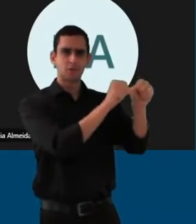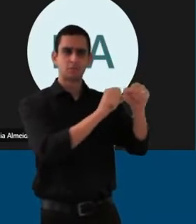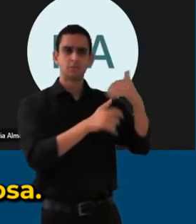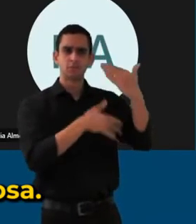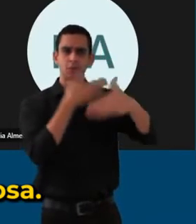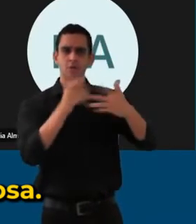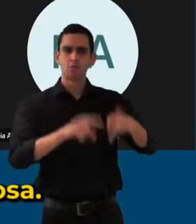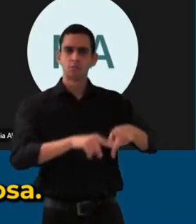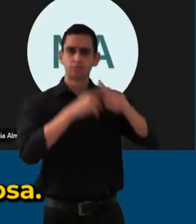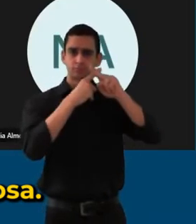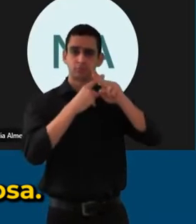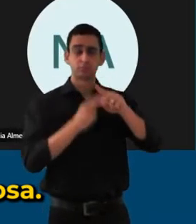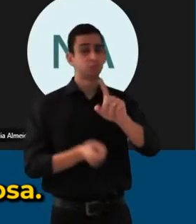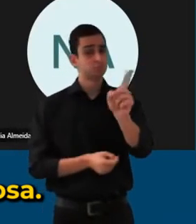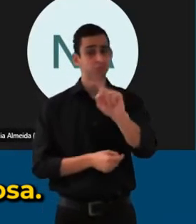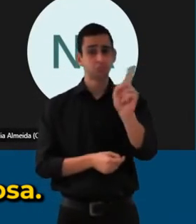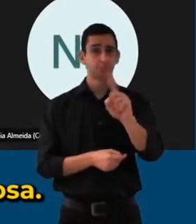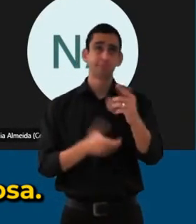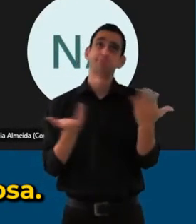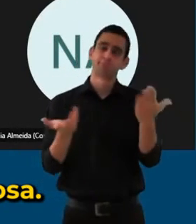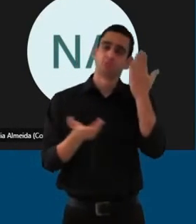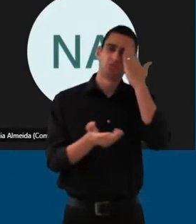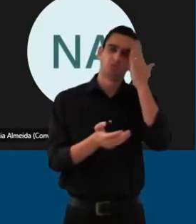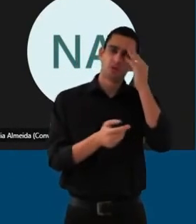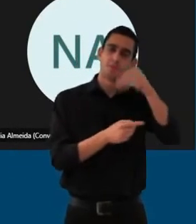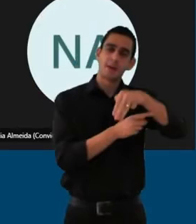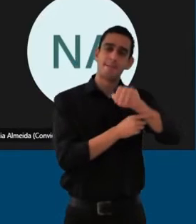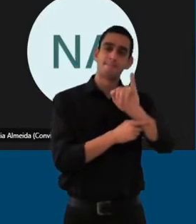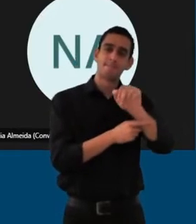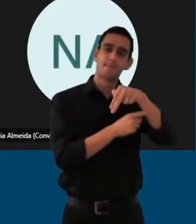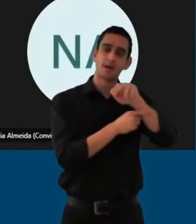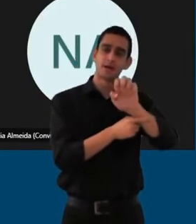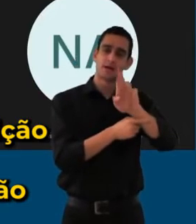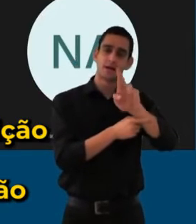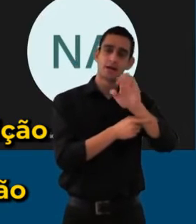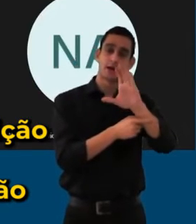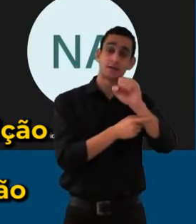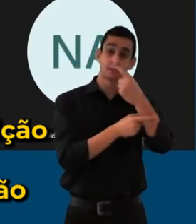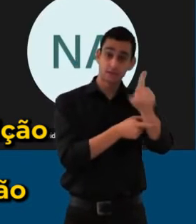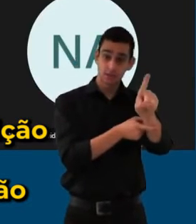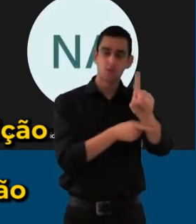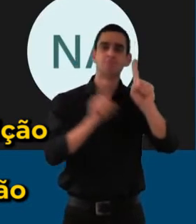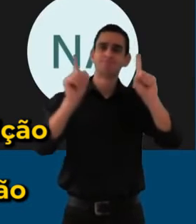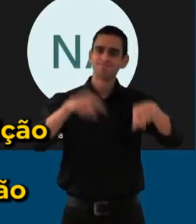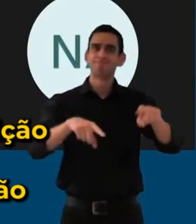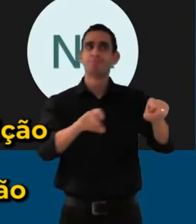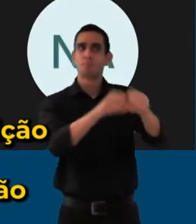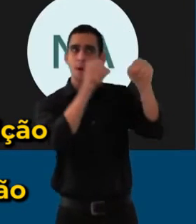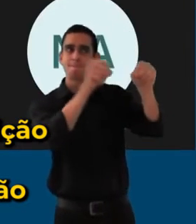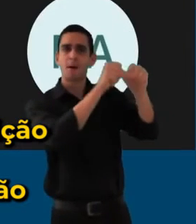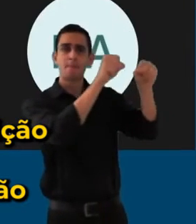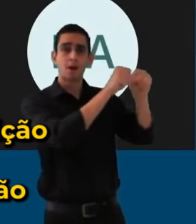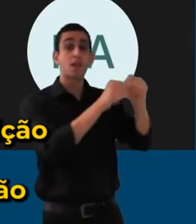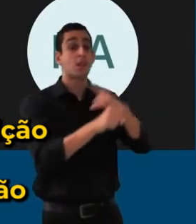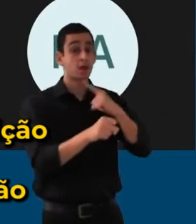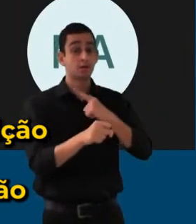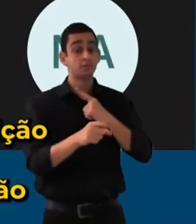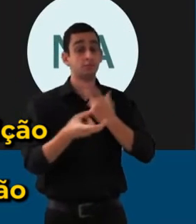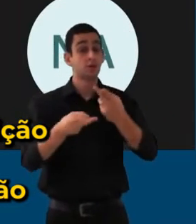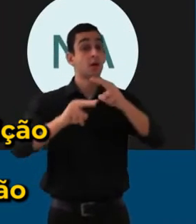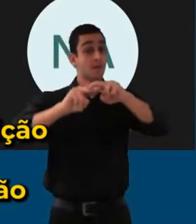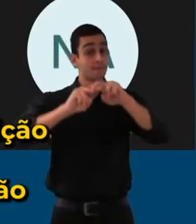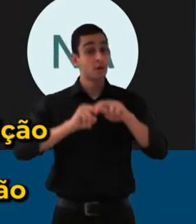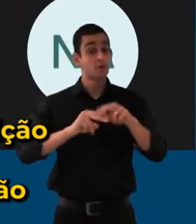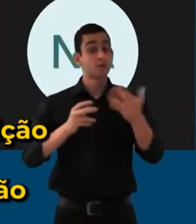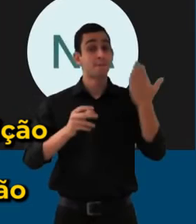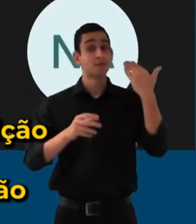o dano. A mineração, por si, é uma atividade danosa, é uma atividade que impacta muito. Por isso que, conforme foi exposto na petição